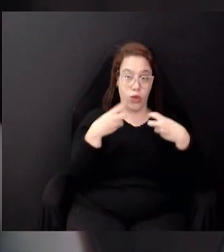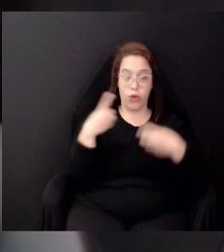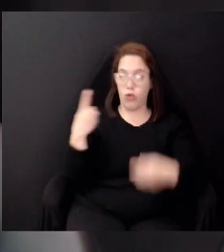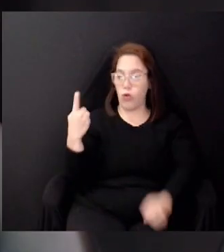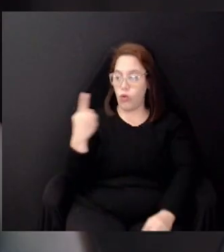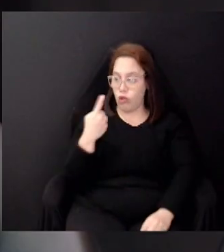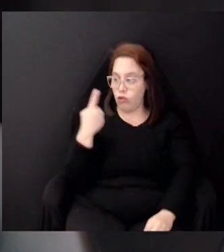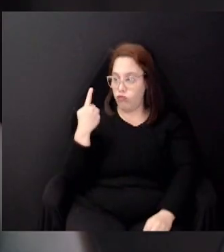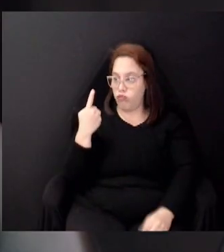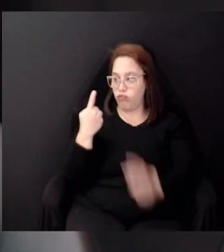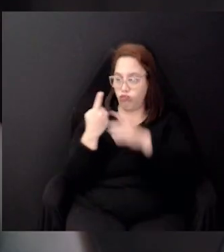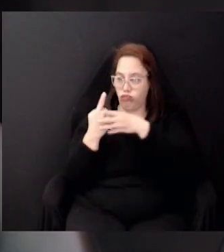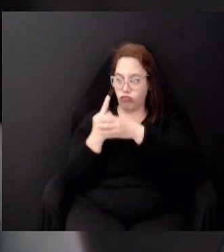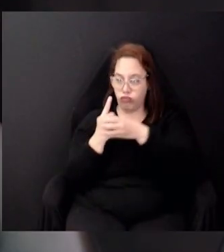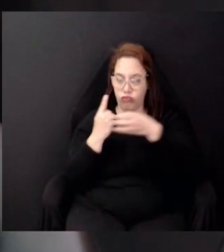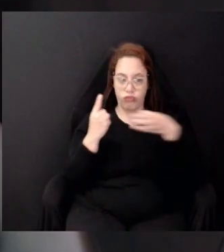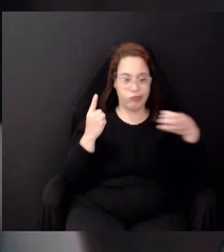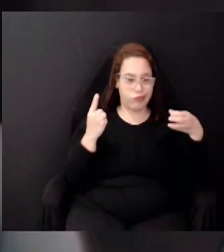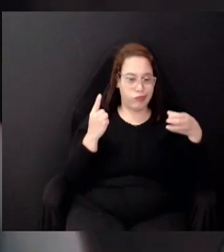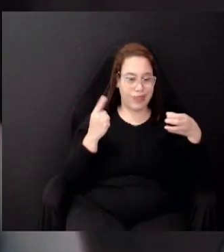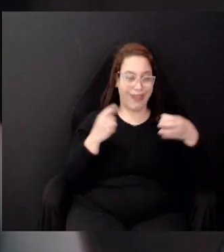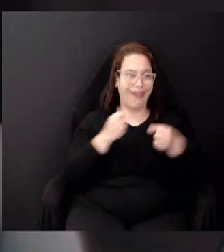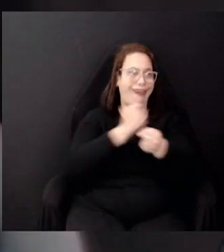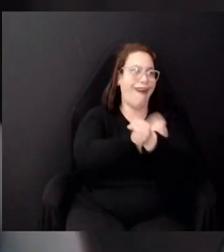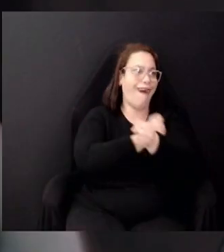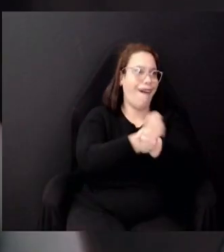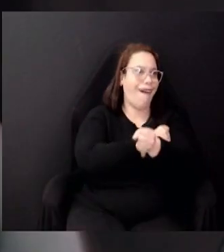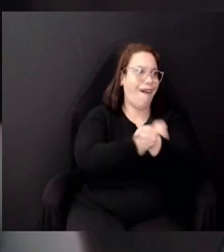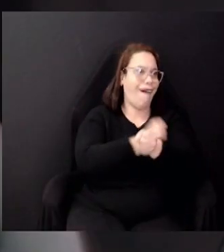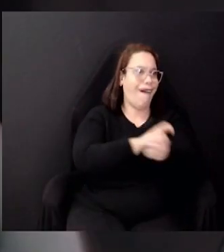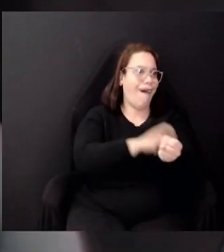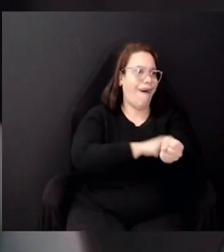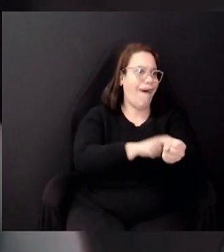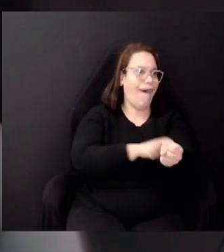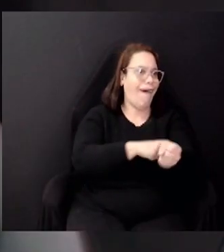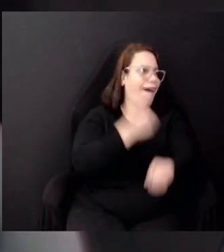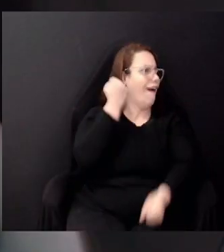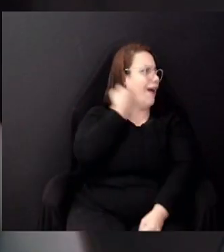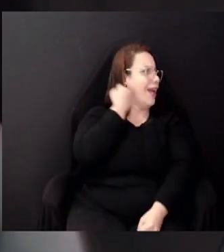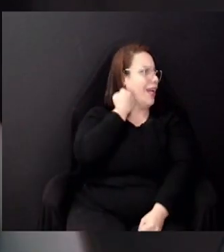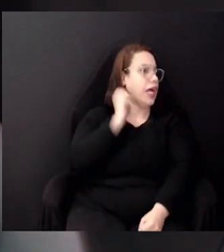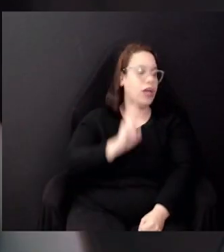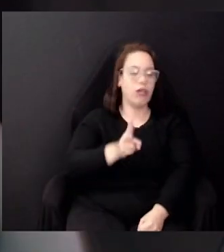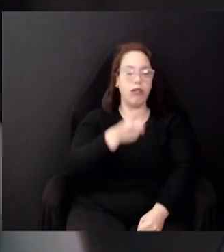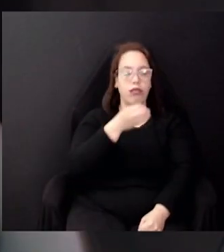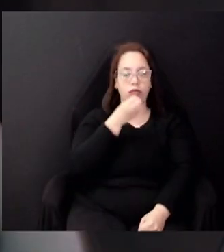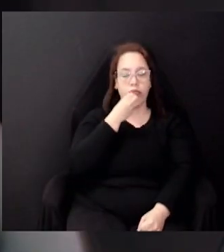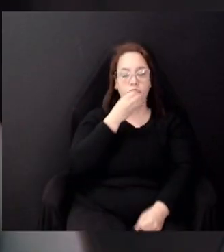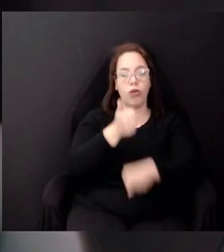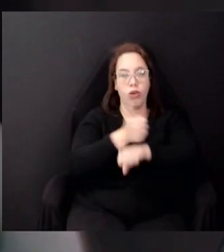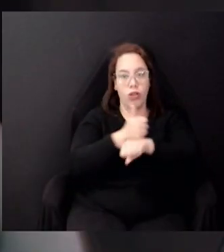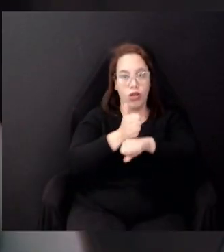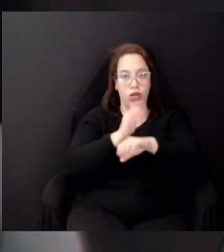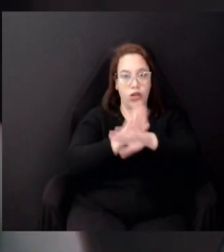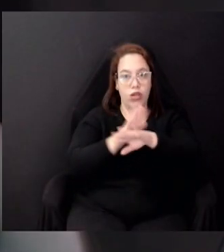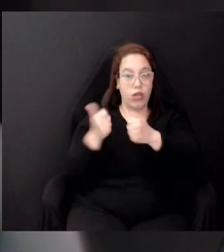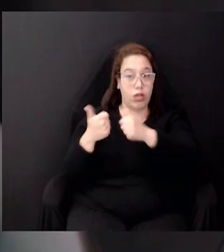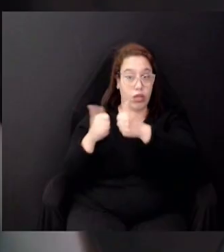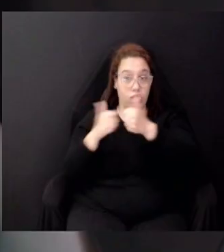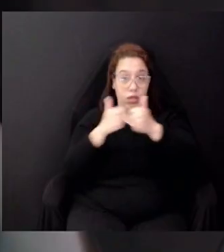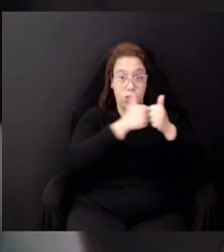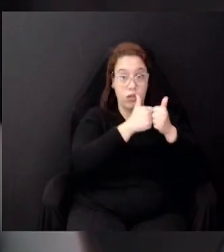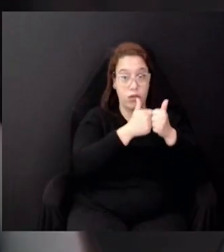uma irritabilidade, uma agressividade, sempre é bom buscar ajuda profissional para avaliar o quanto que